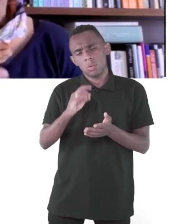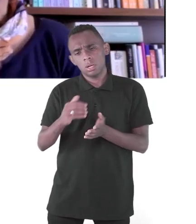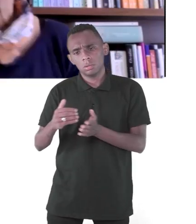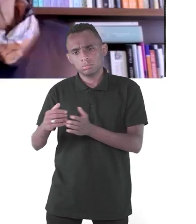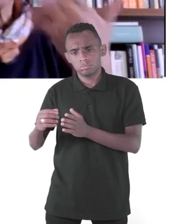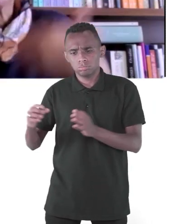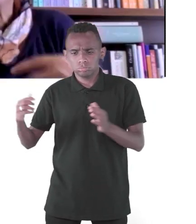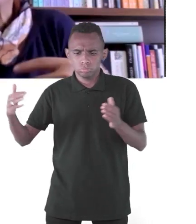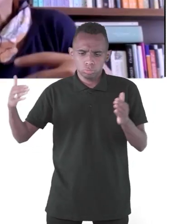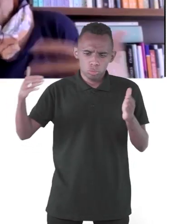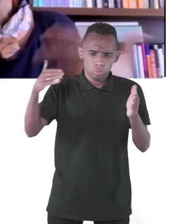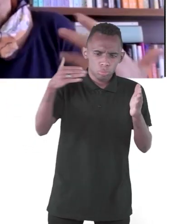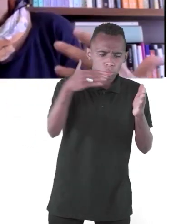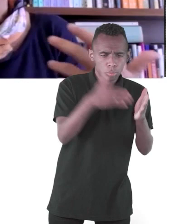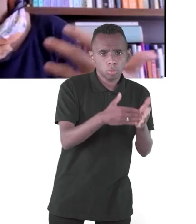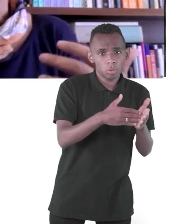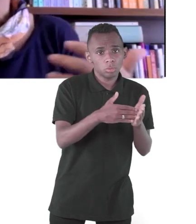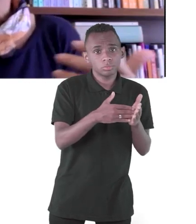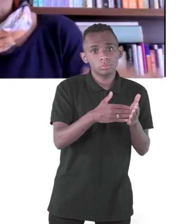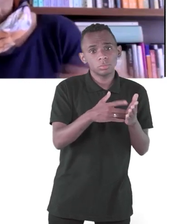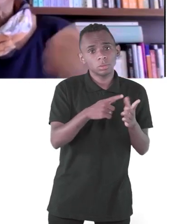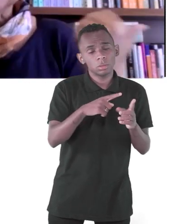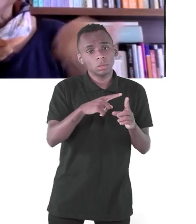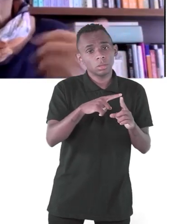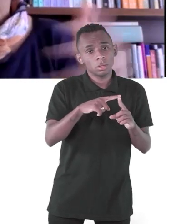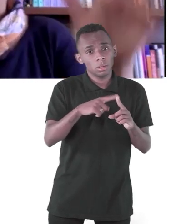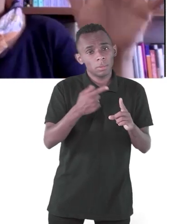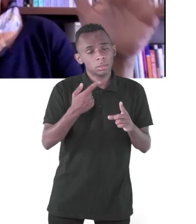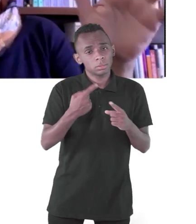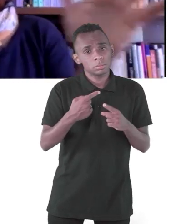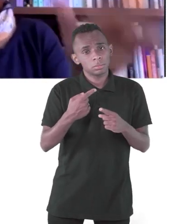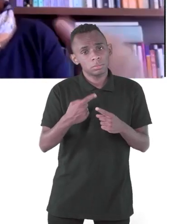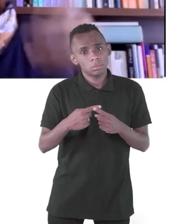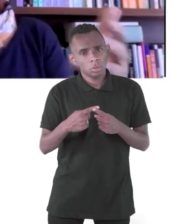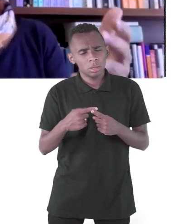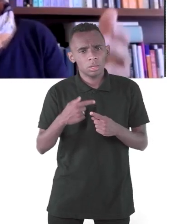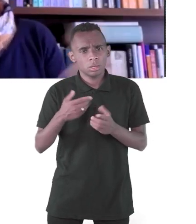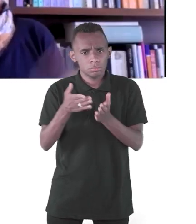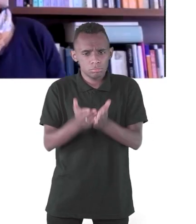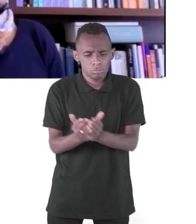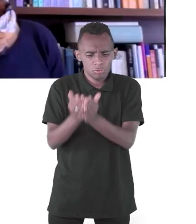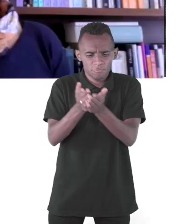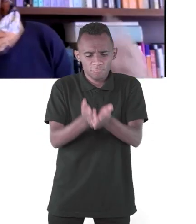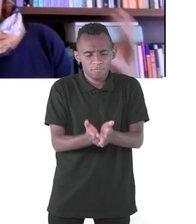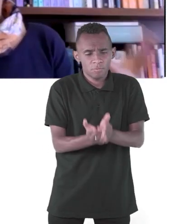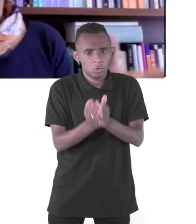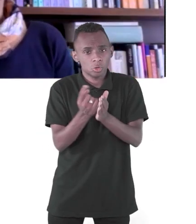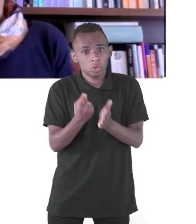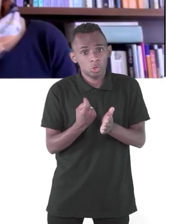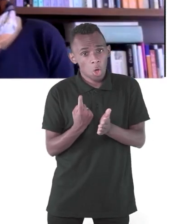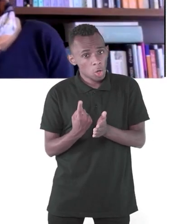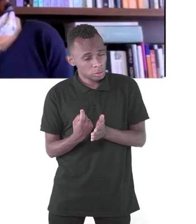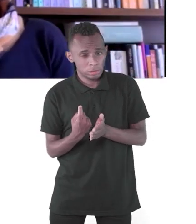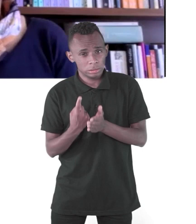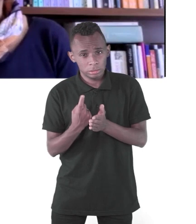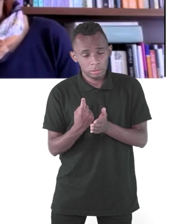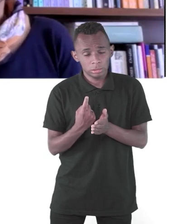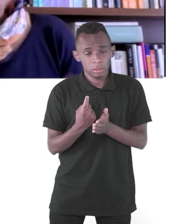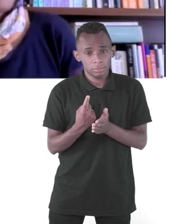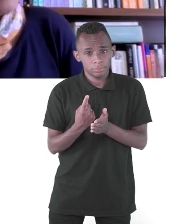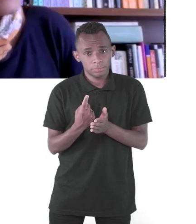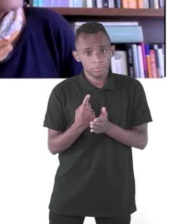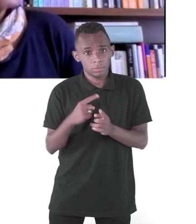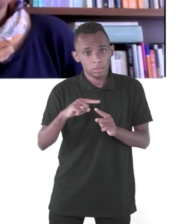ela está desbravando a si mesma, na verdade, né? Porque ela está se jogando no mar sozinha, num barco relativamente